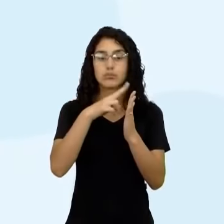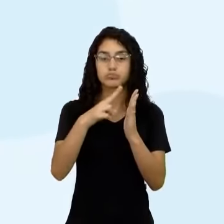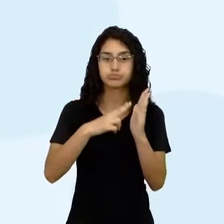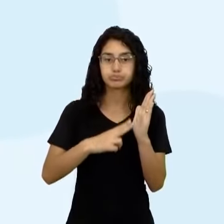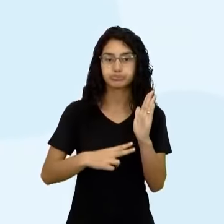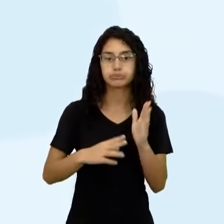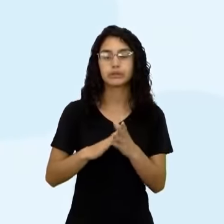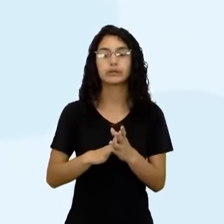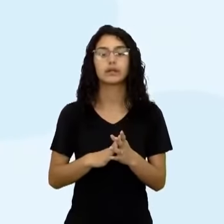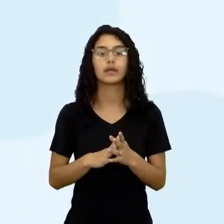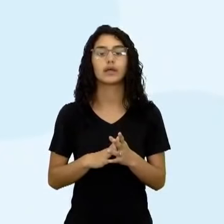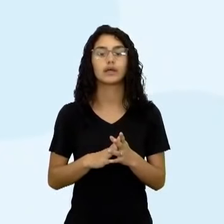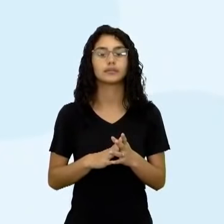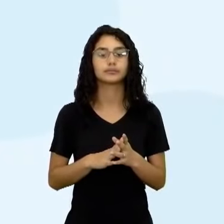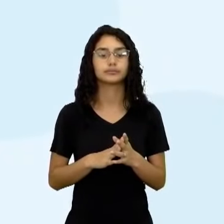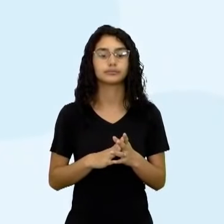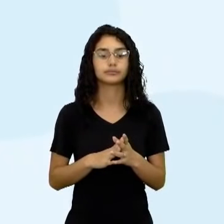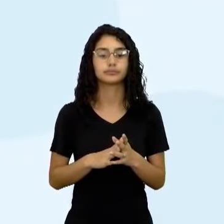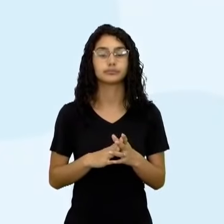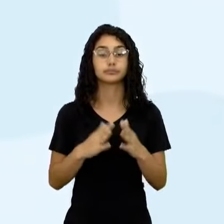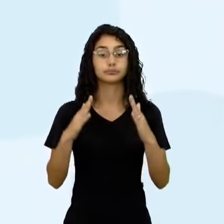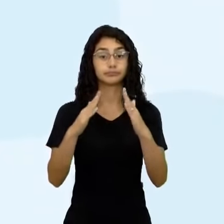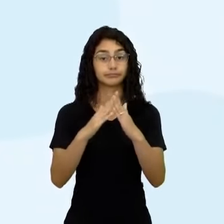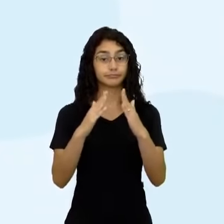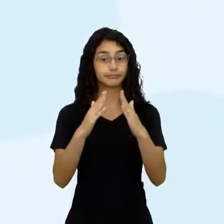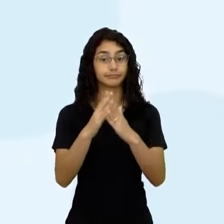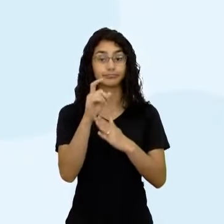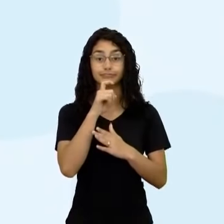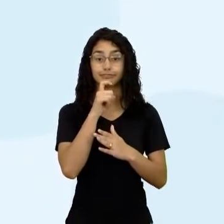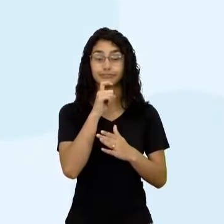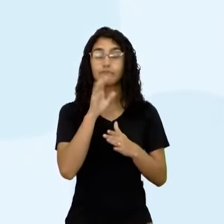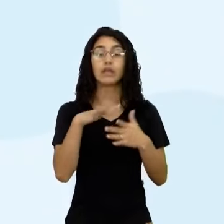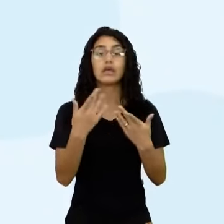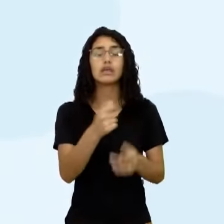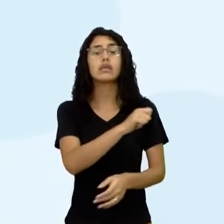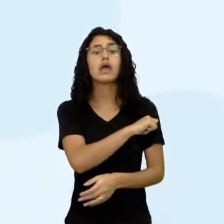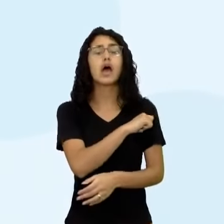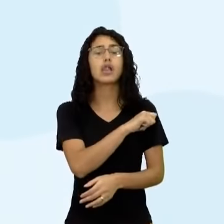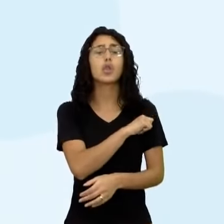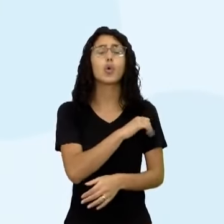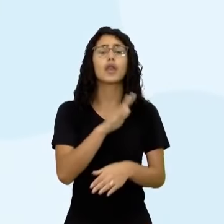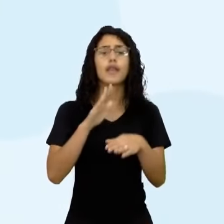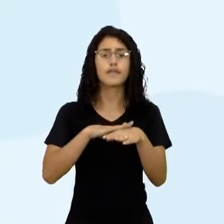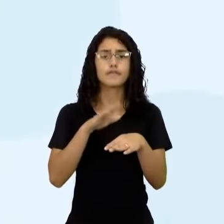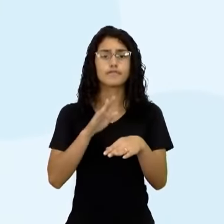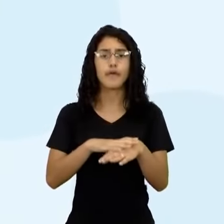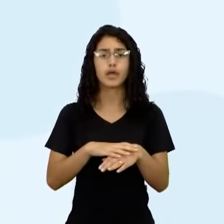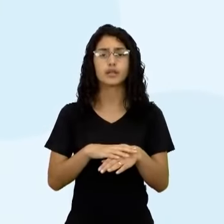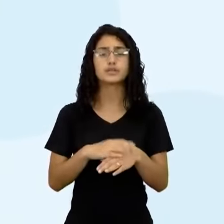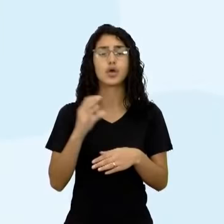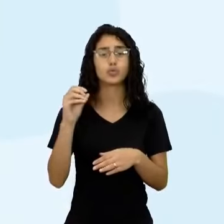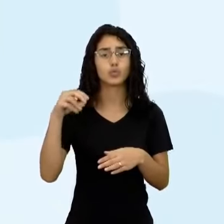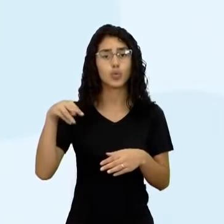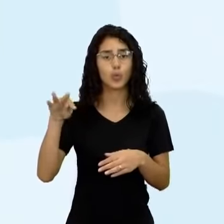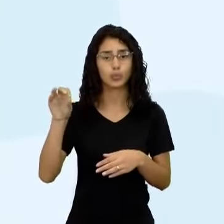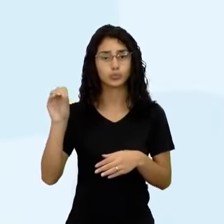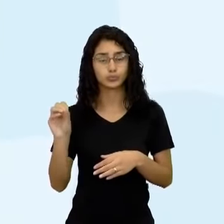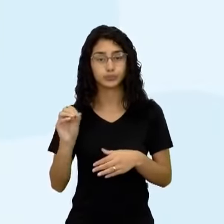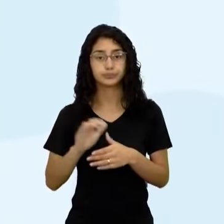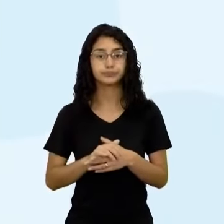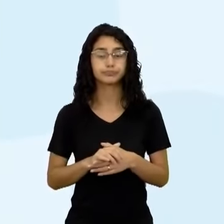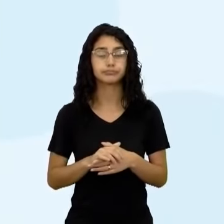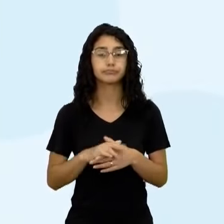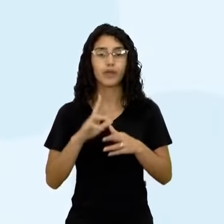falando sobre Itaguaí e a criação da casa verde e aí essa Luna ela fez a leitura do conto e criou uma outra